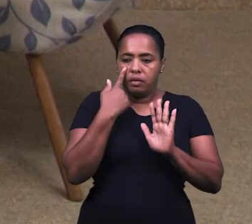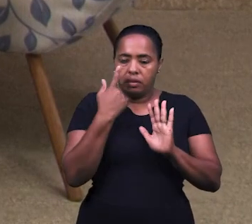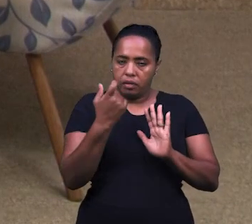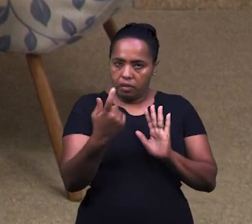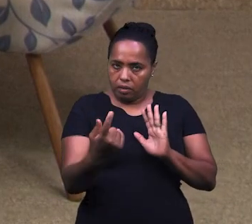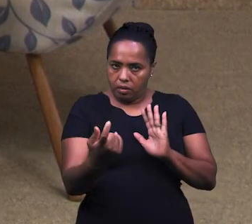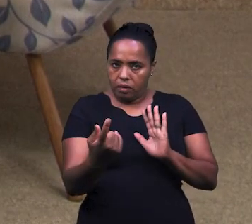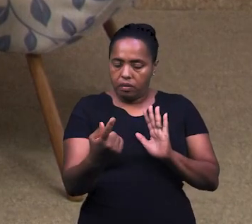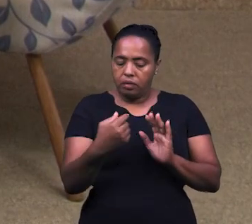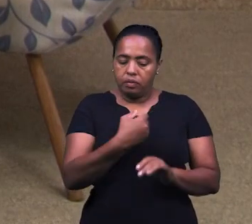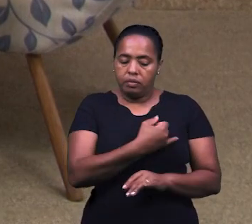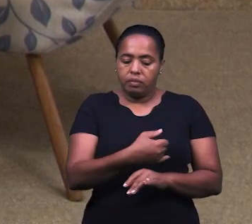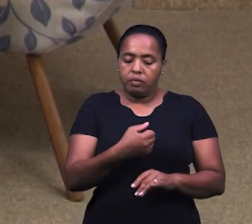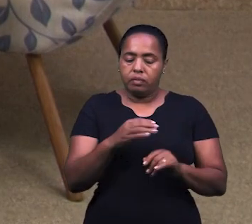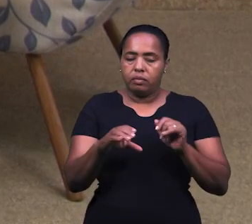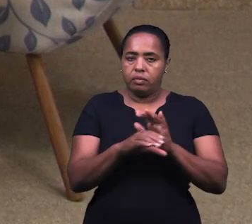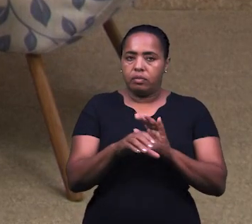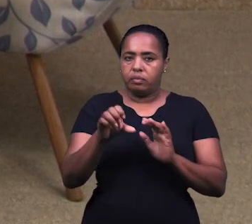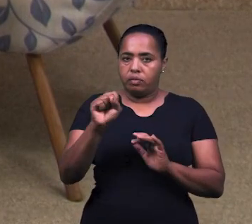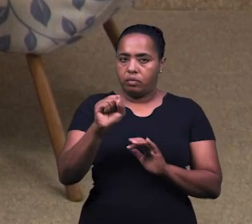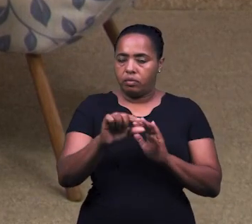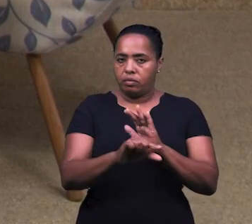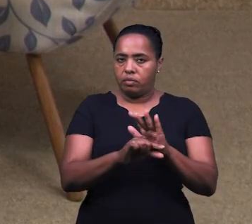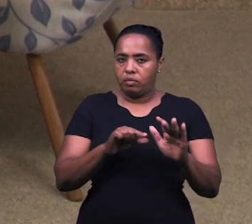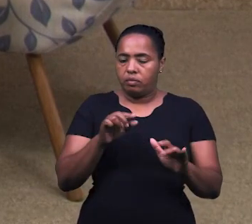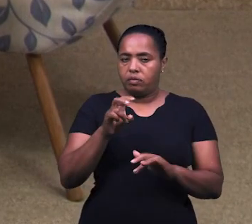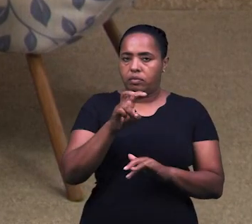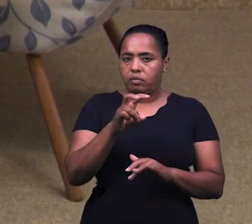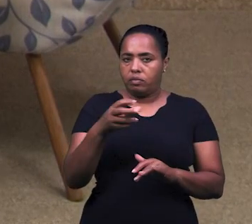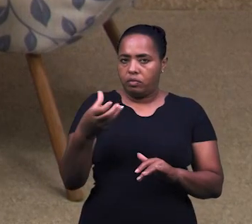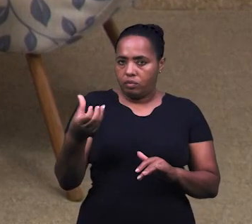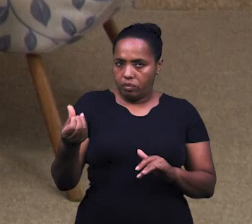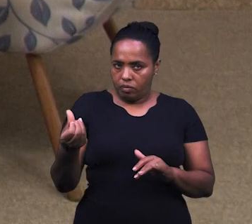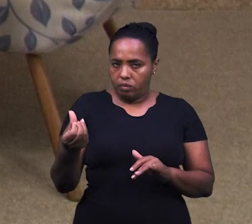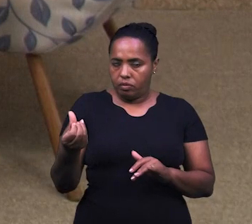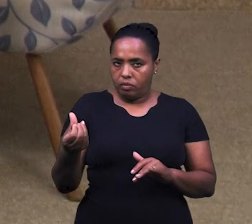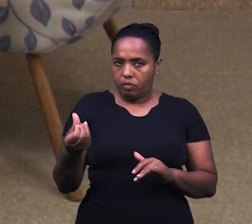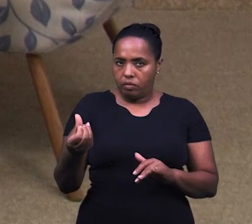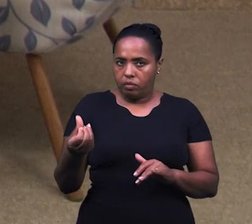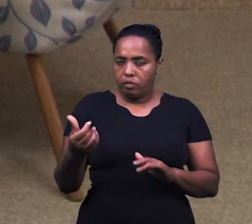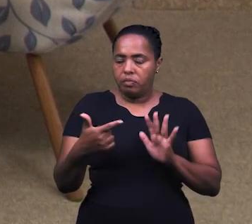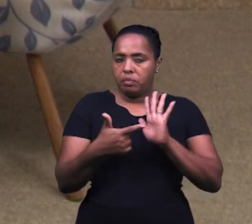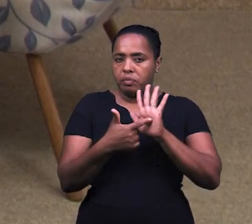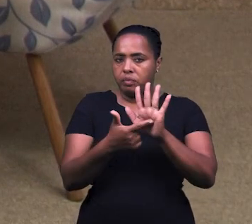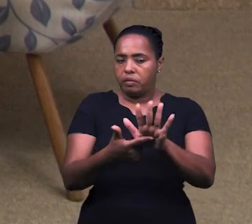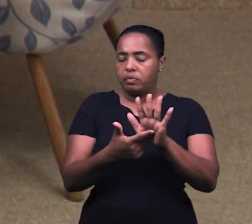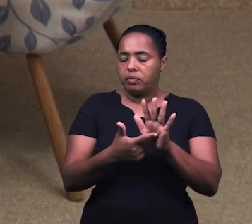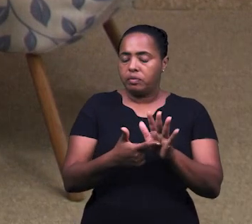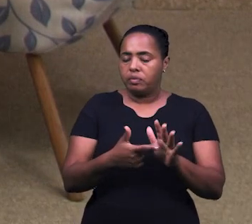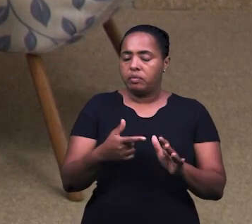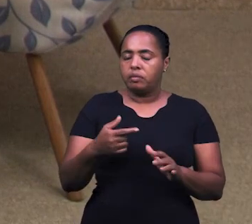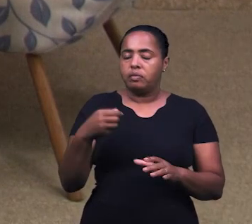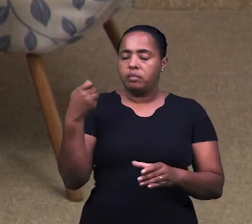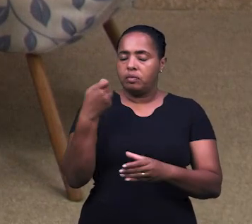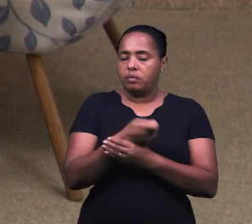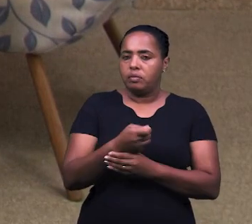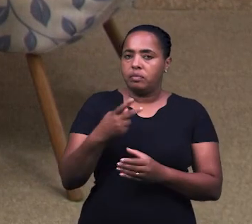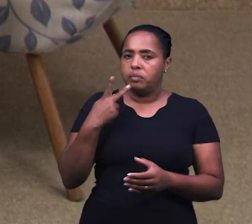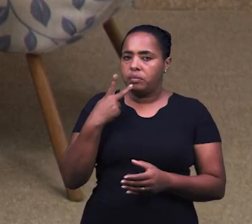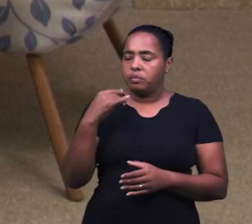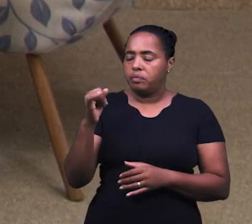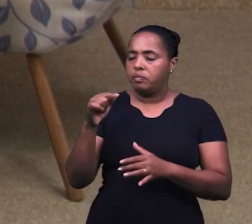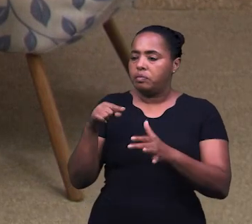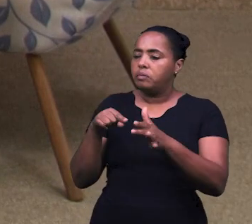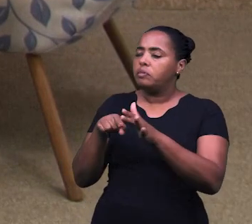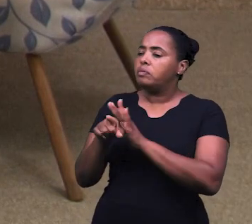mesmo interessante, que ele está lá em João, capítulo 8, versículo 56, em que Jesus ele diz que Abraão, vosso